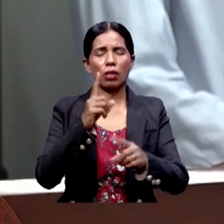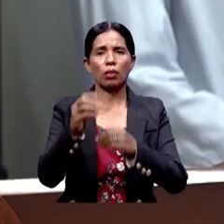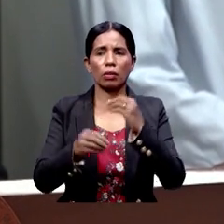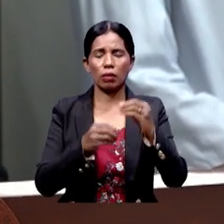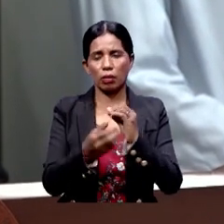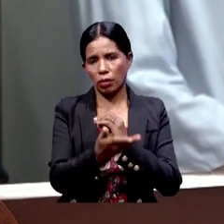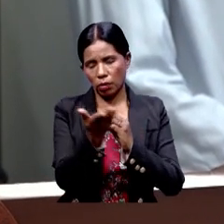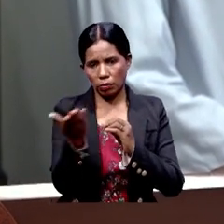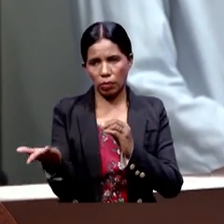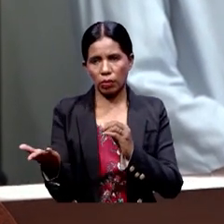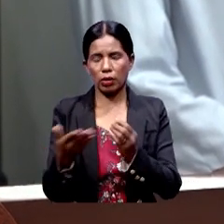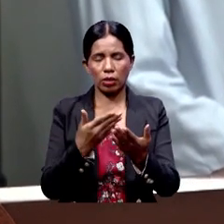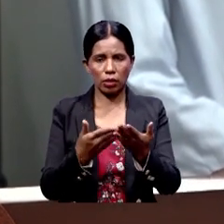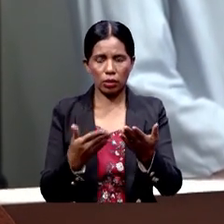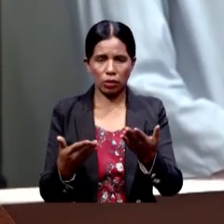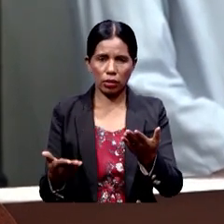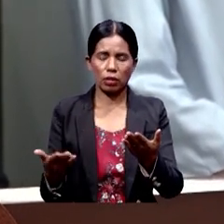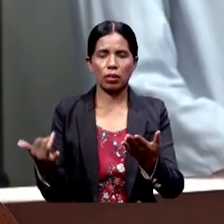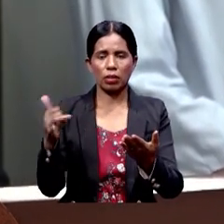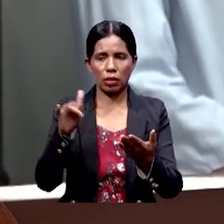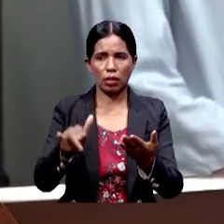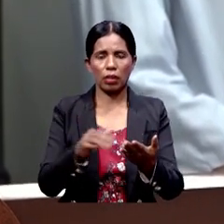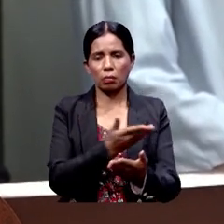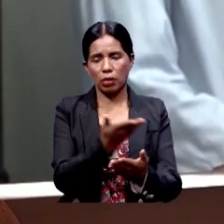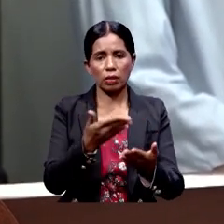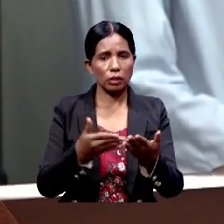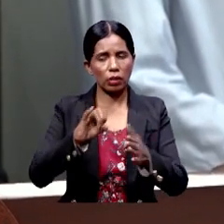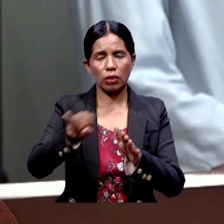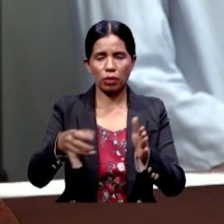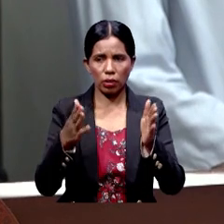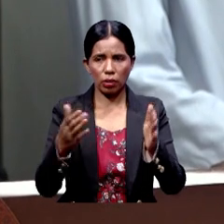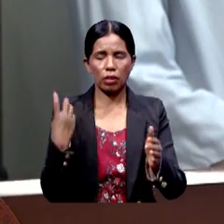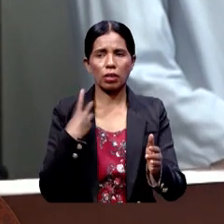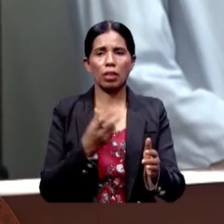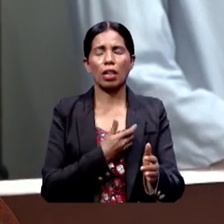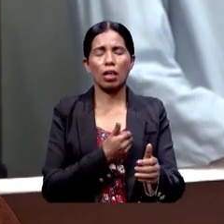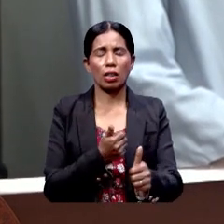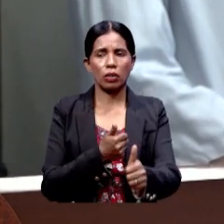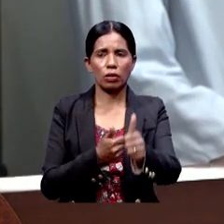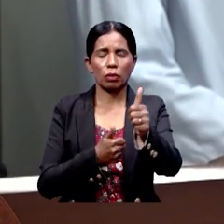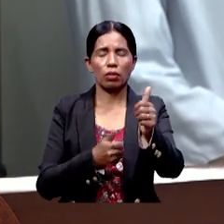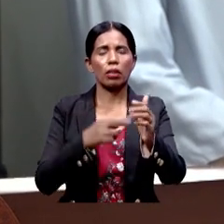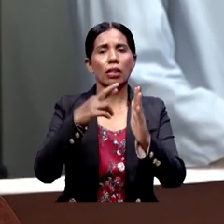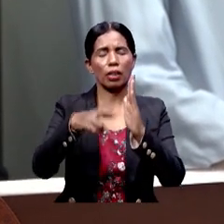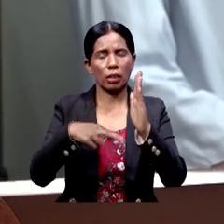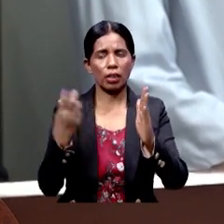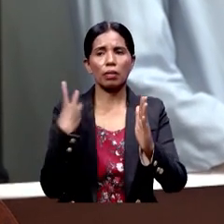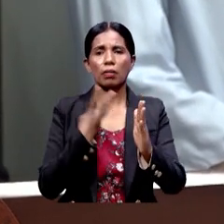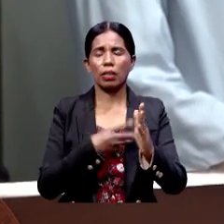ita boat ser nia produto jornalístico. Produto jornalistik te basa la tuir kordiko etik nebe ite